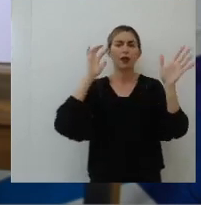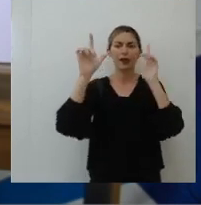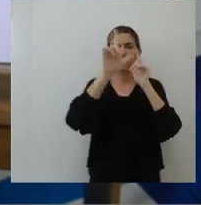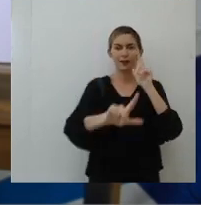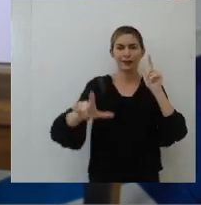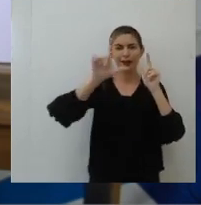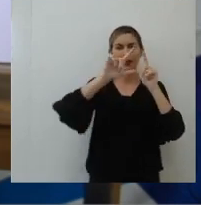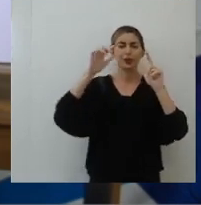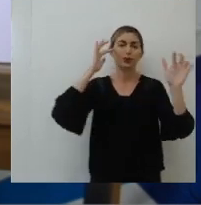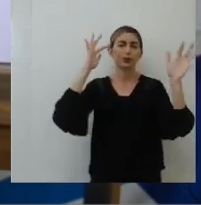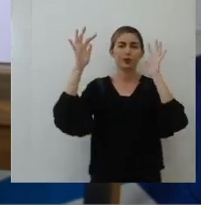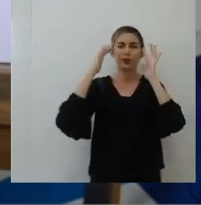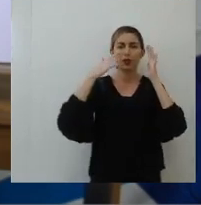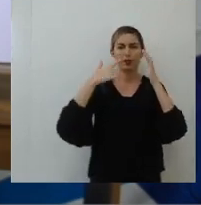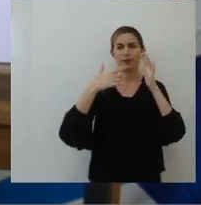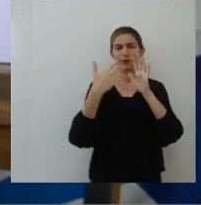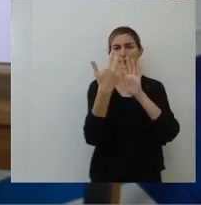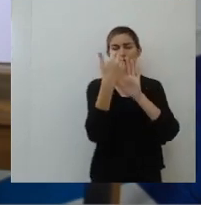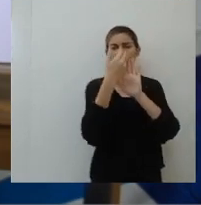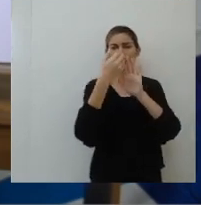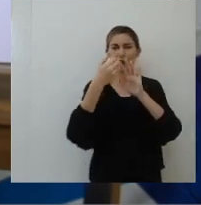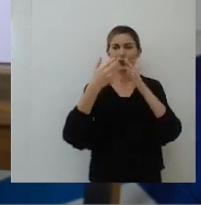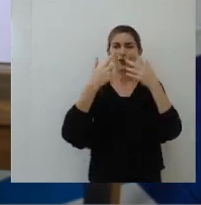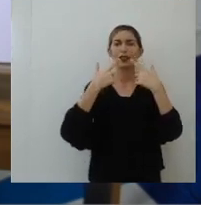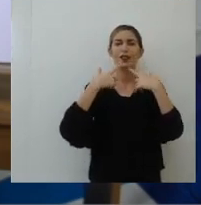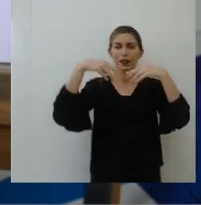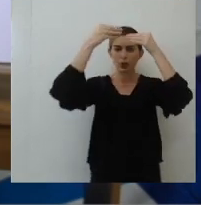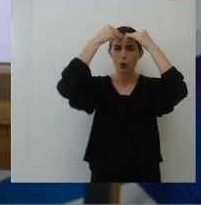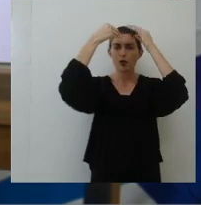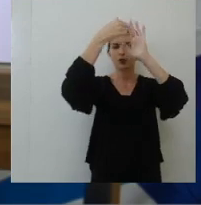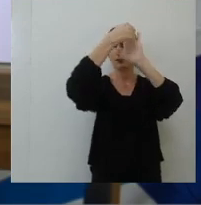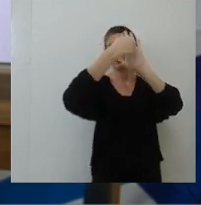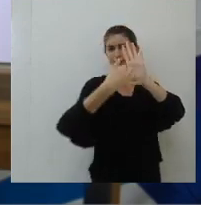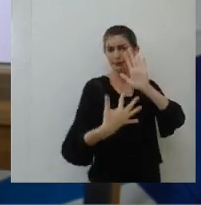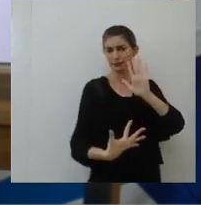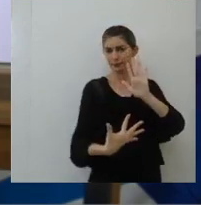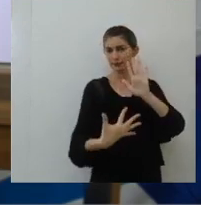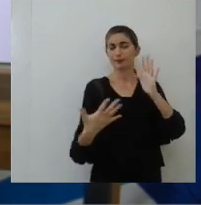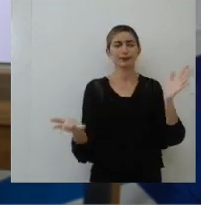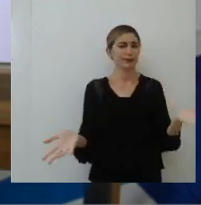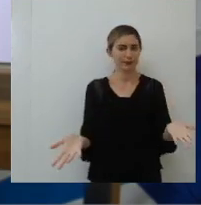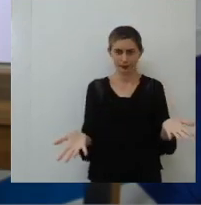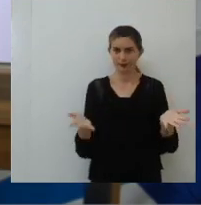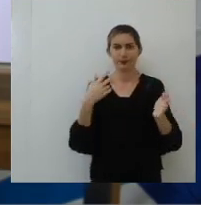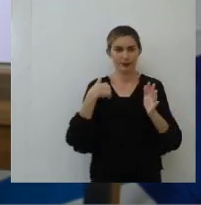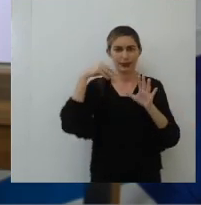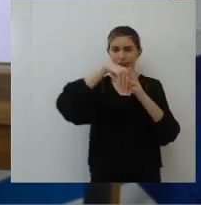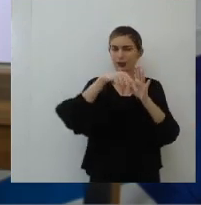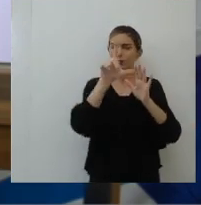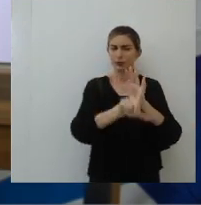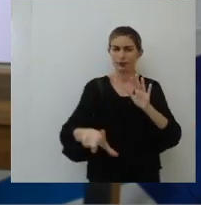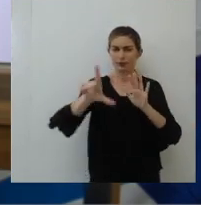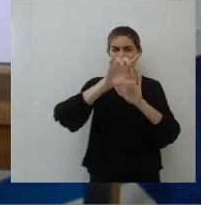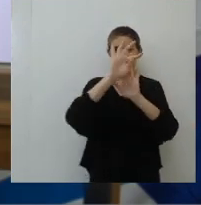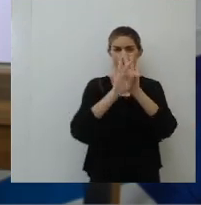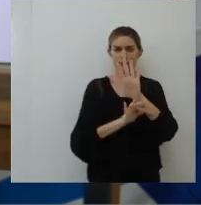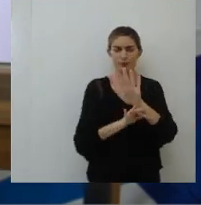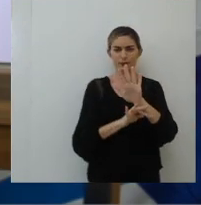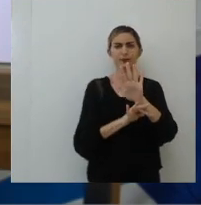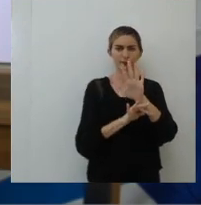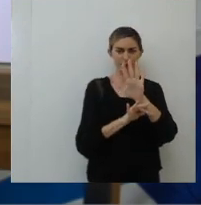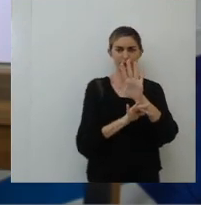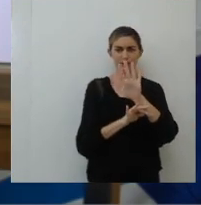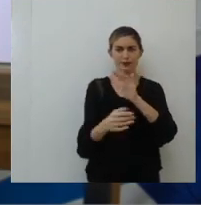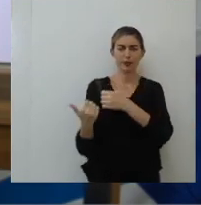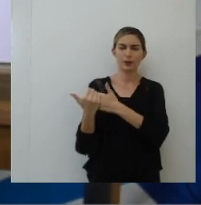Perceberam? Figuras de linguagem. Boa parte delas estão dentro dos textos literários. Tá bom?